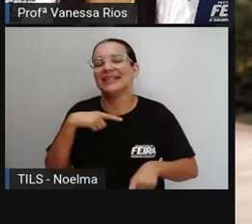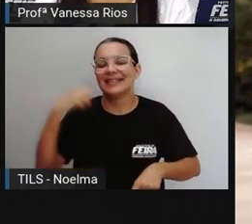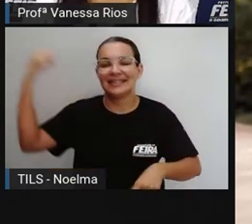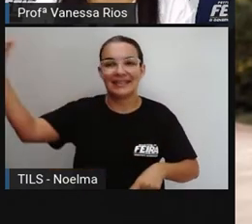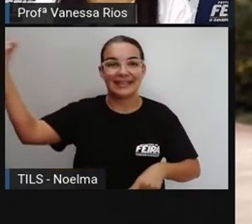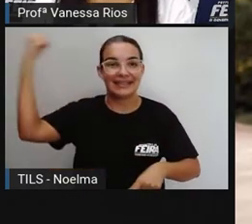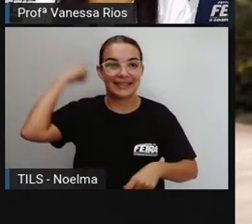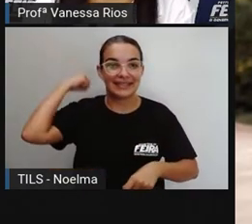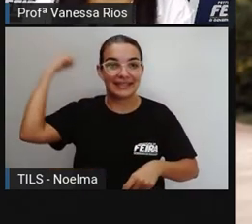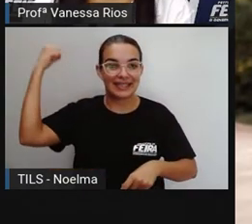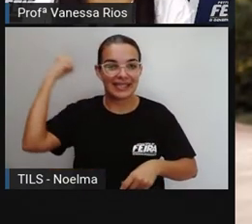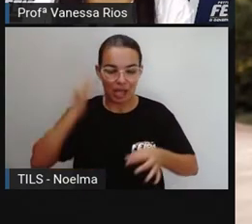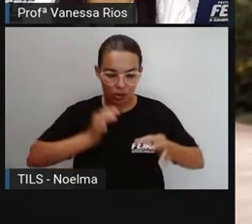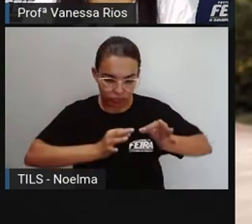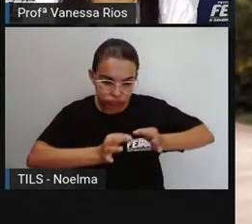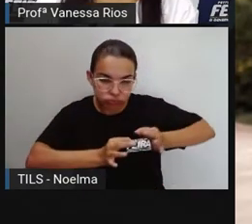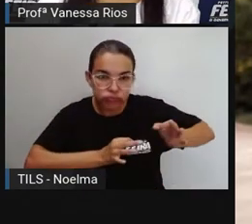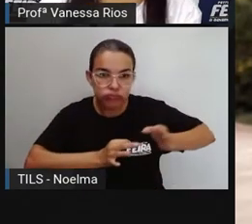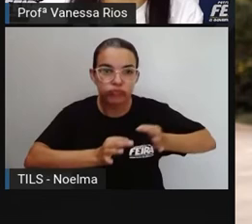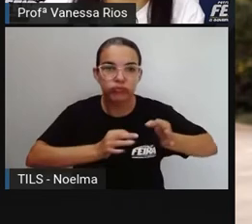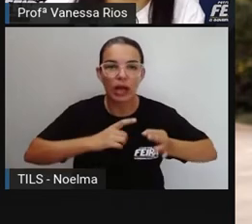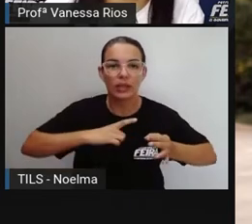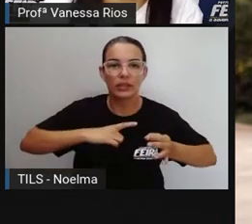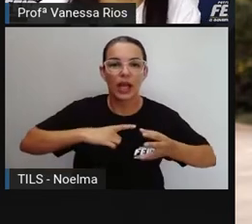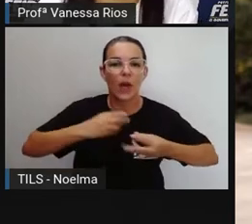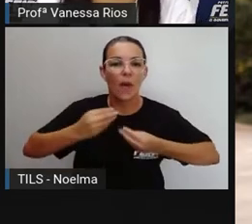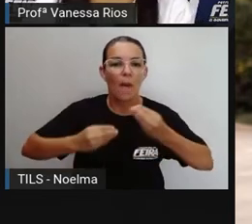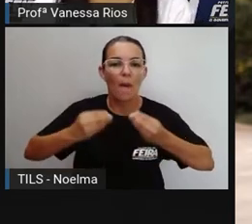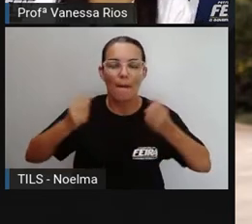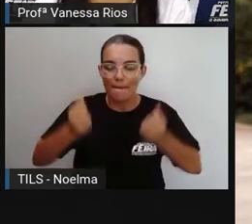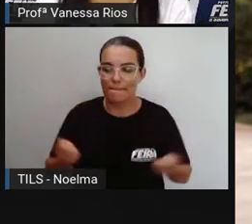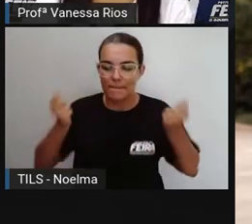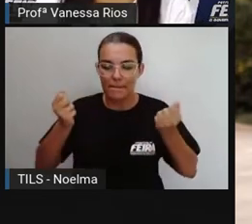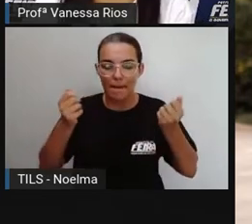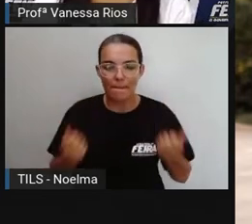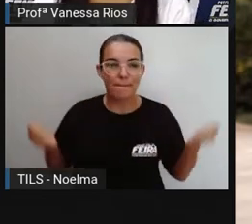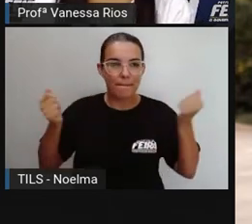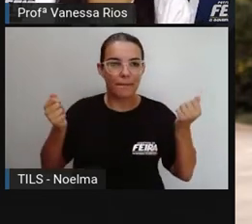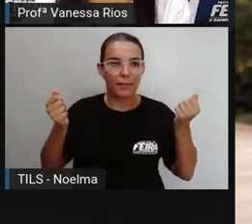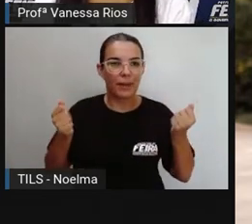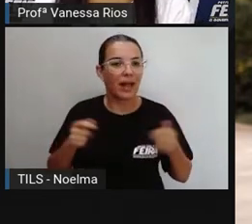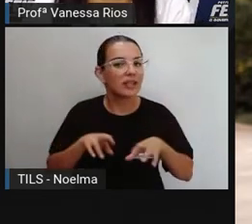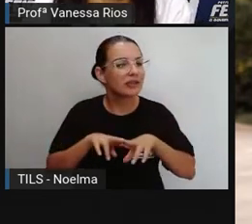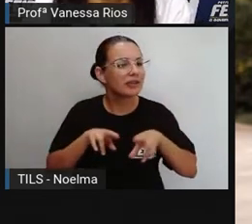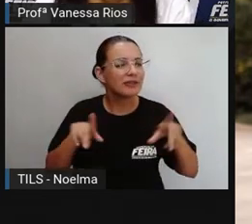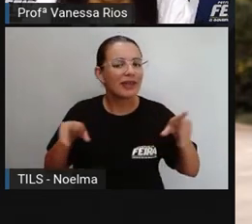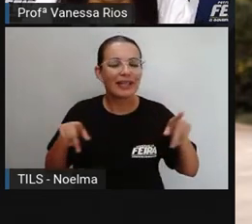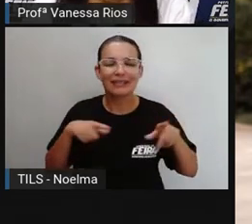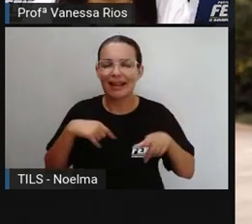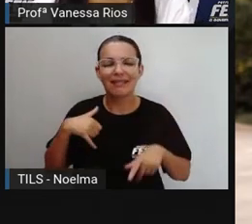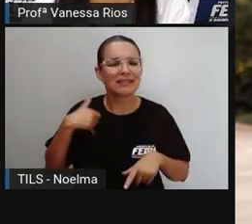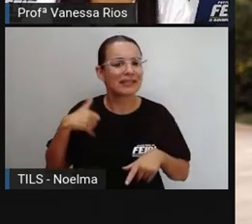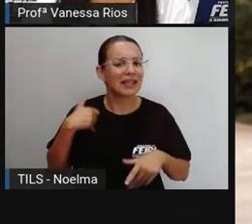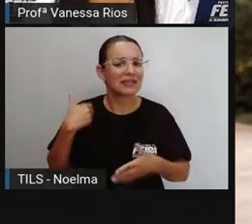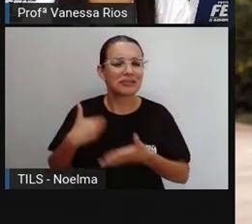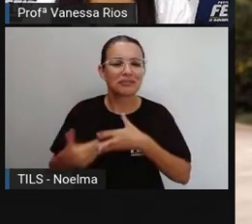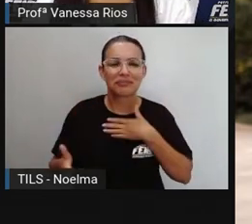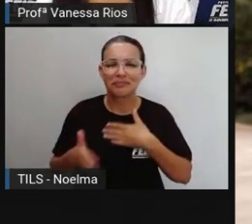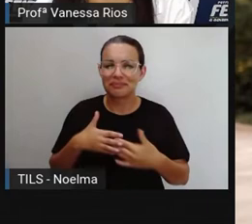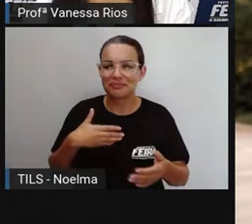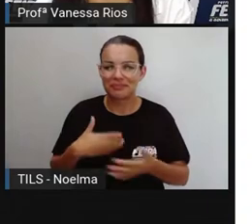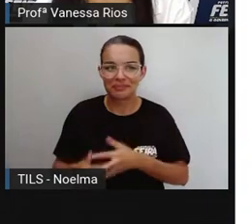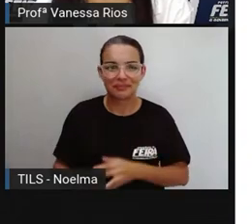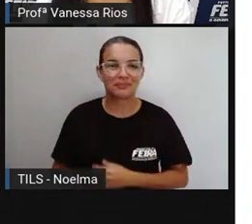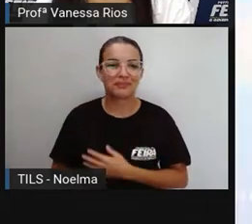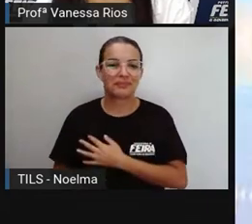físico estruturado, onde existem aí várias formas de pular e que várias pessoas de todas as idades também podem